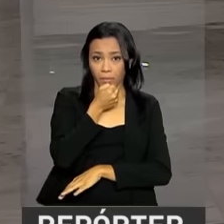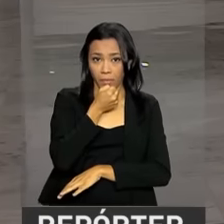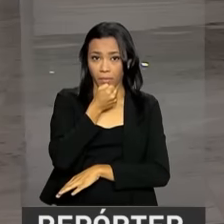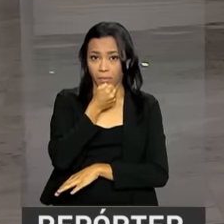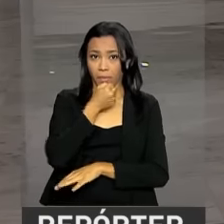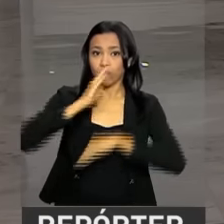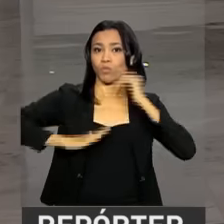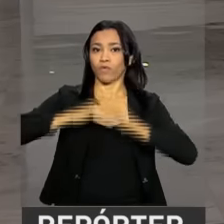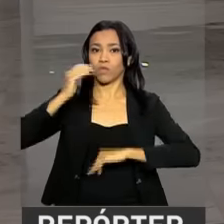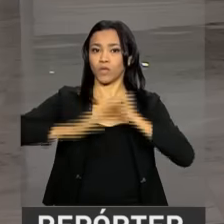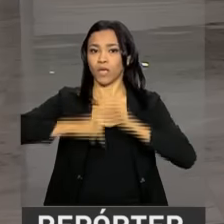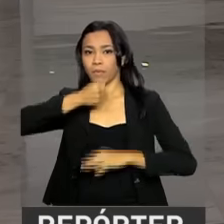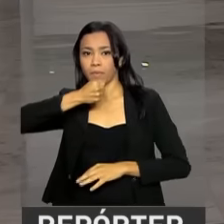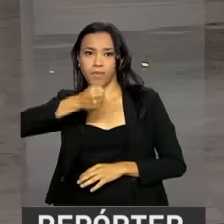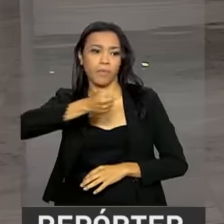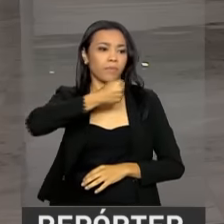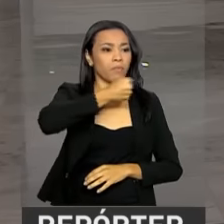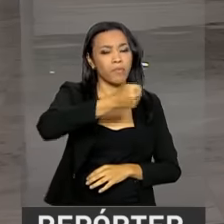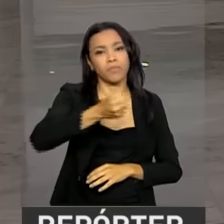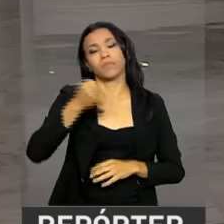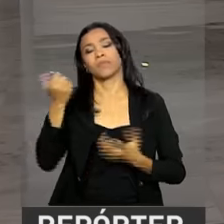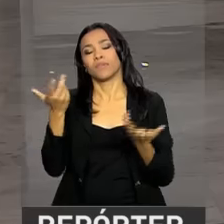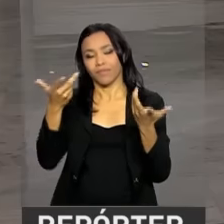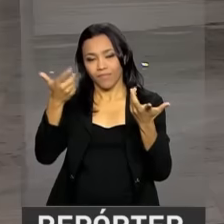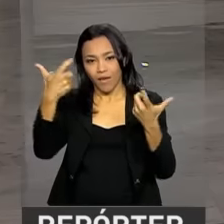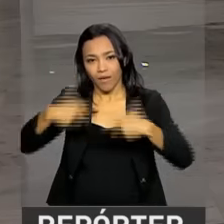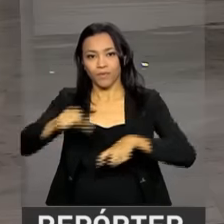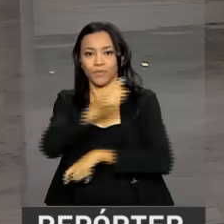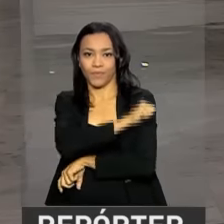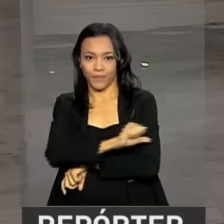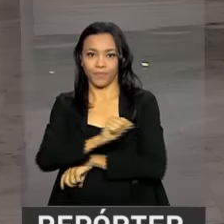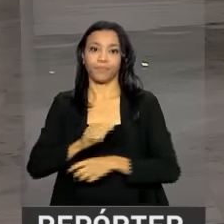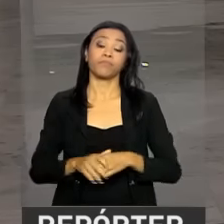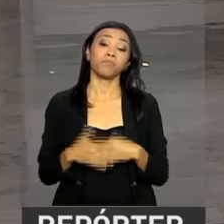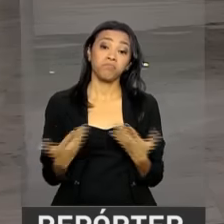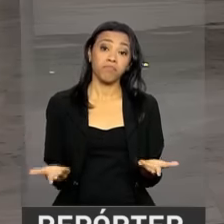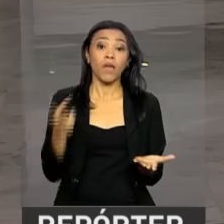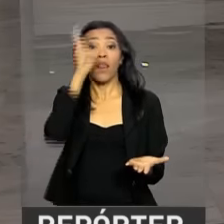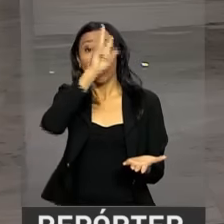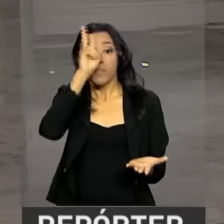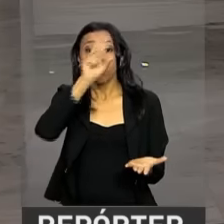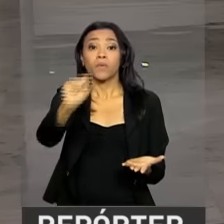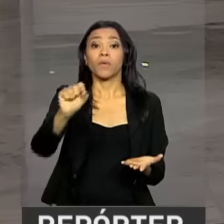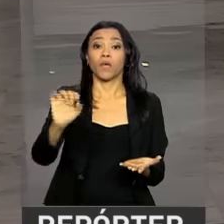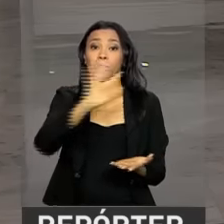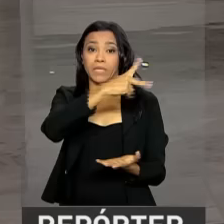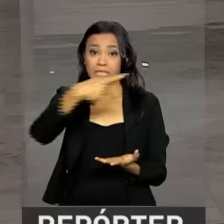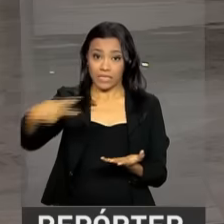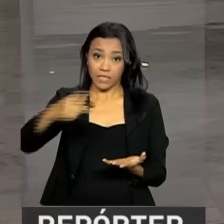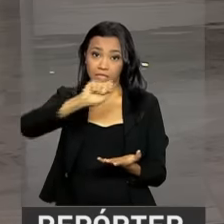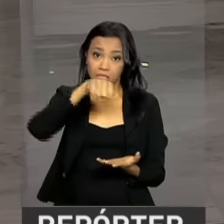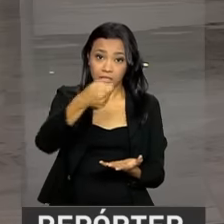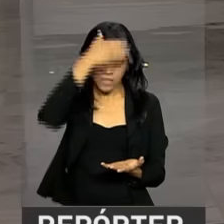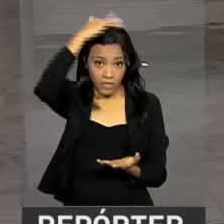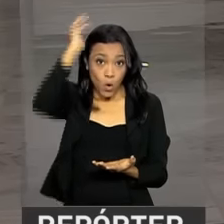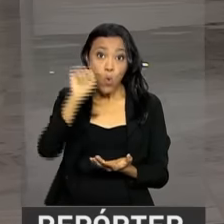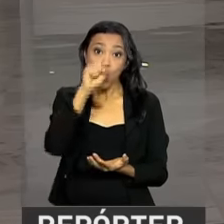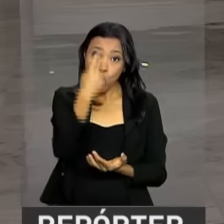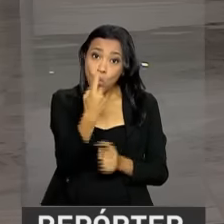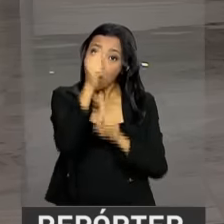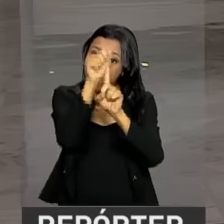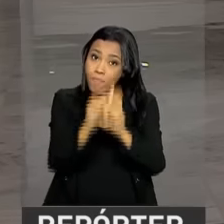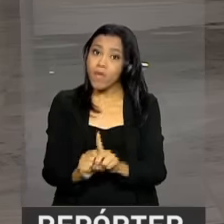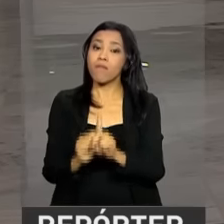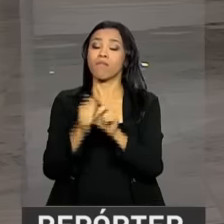acompanhando aí essa agenda no Rio de Janeiro e Olha Dani a gente lembra aí o presidente em exercício Michel Temer completou um mês à